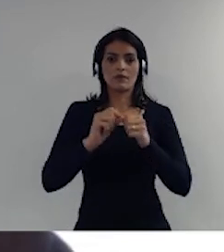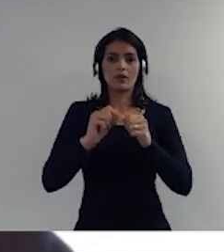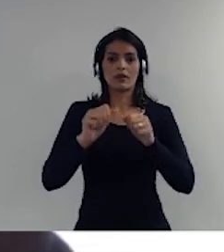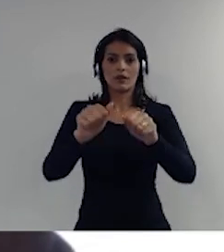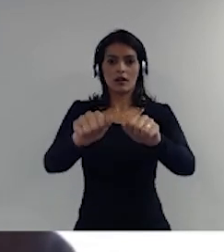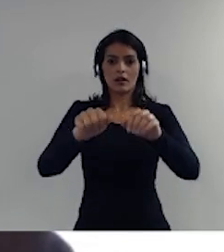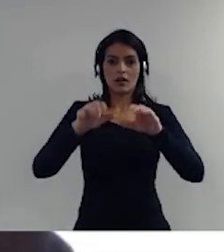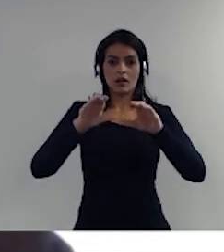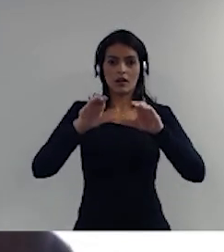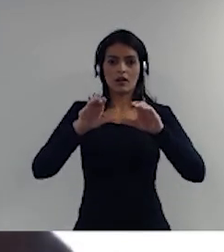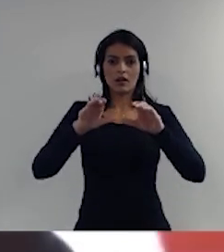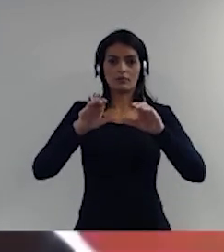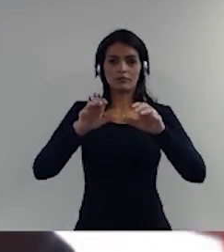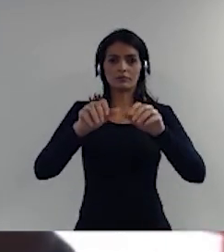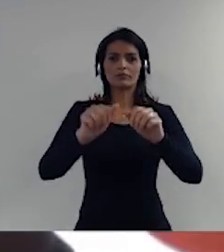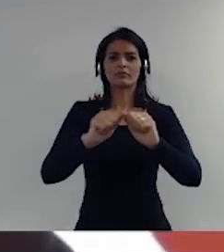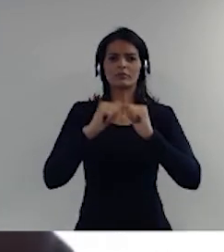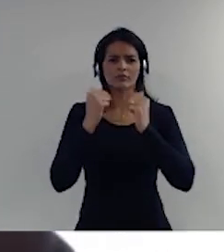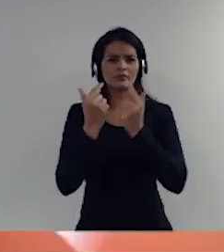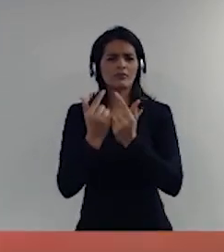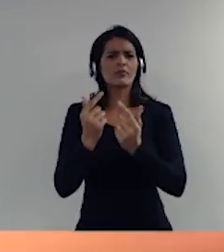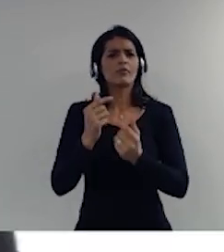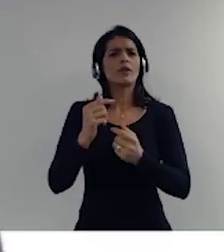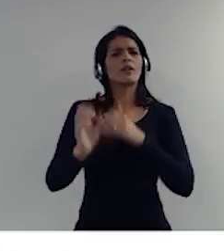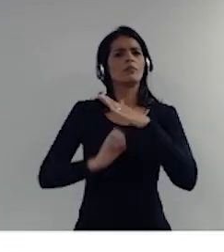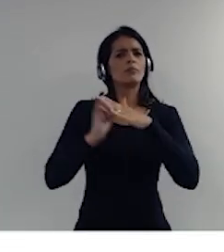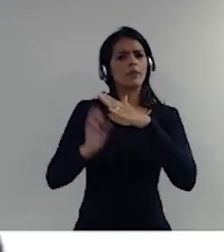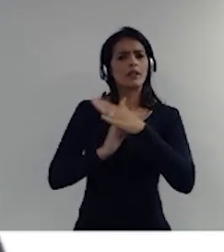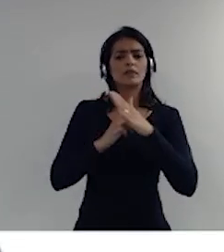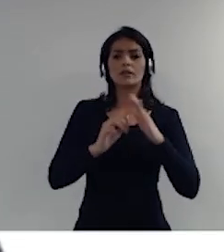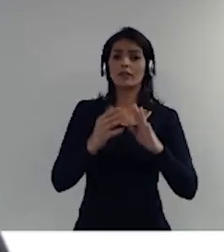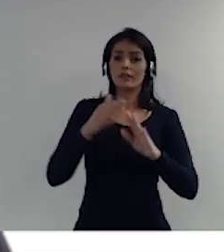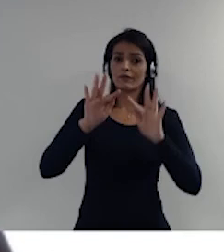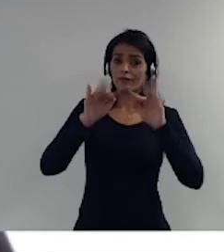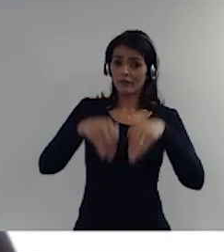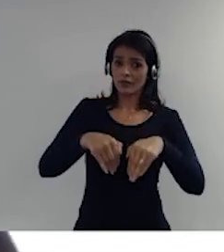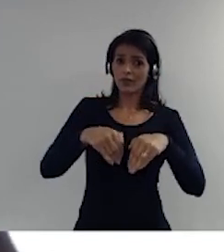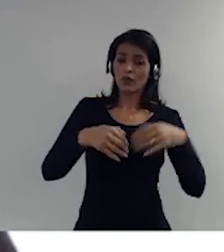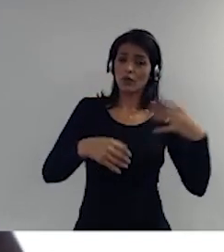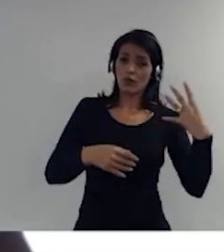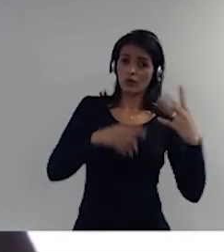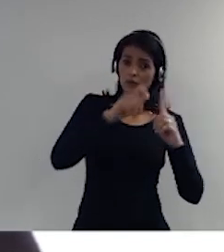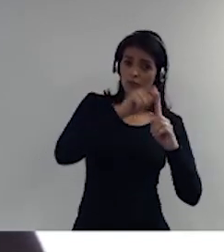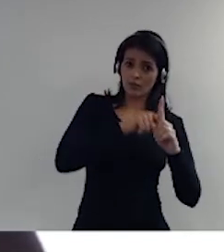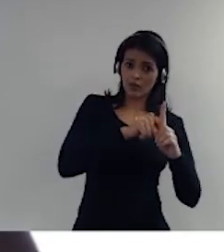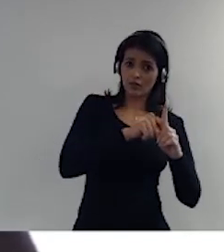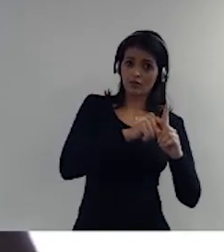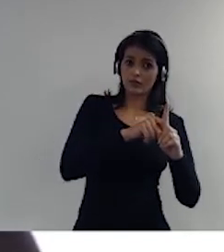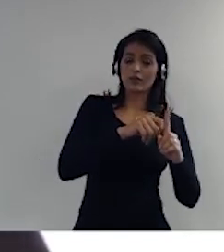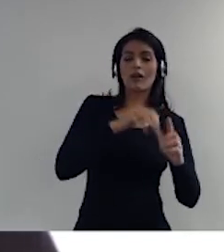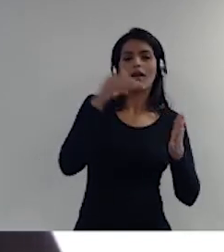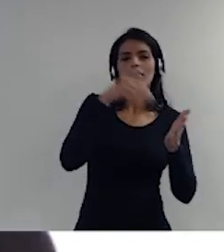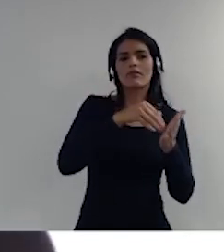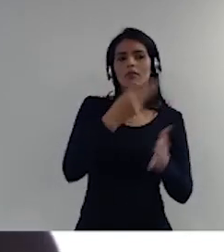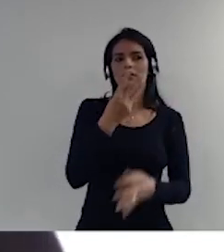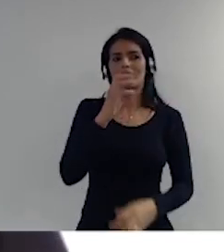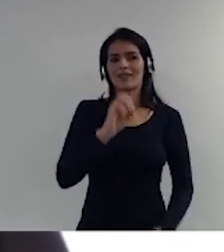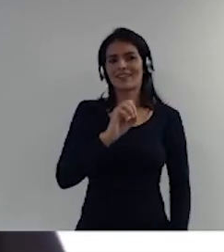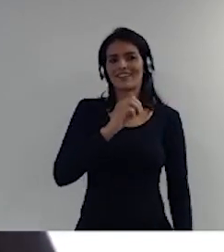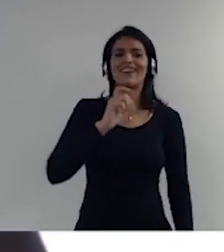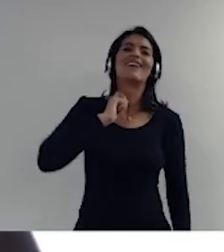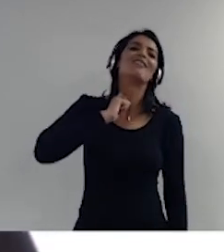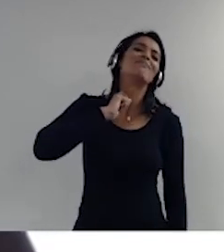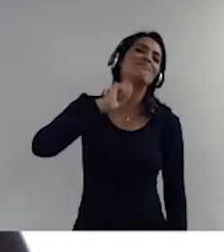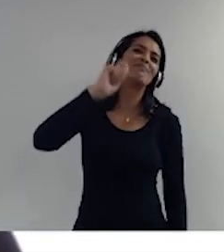assembleias de companhias. Esse prazo se encerraria 4 meses após o término do exercício, ou seja, 30 de abril, sendo que